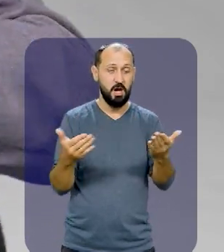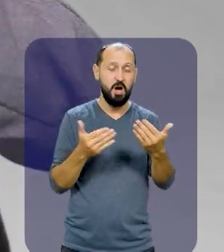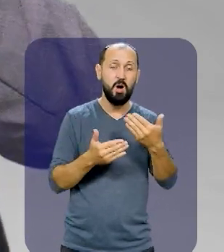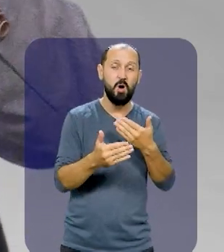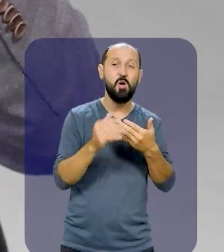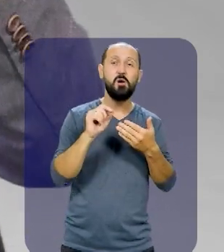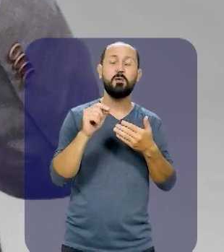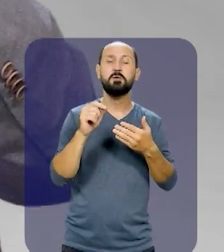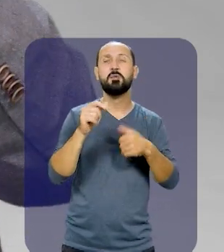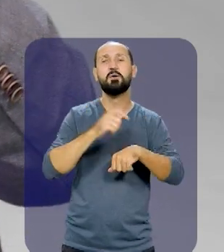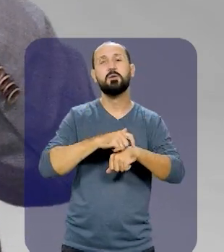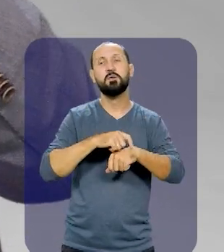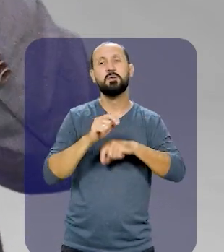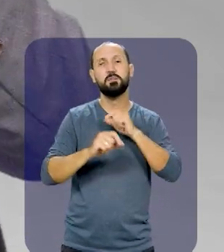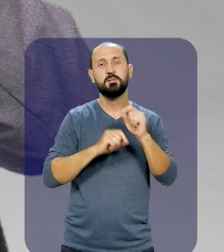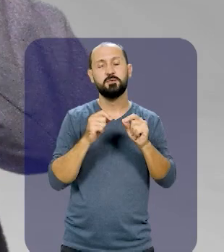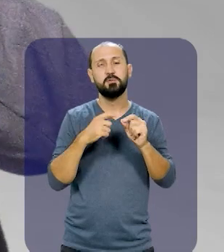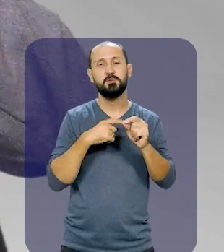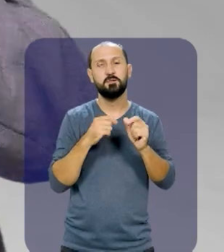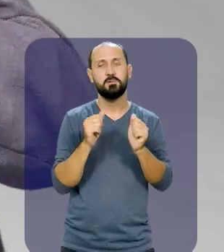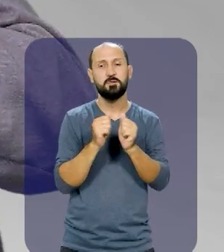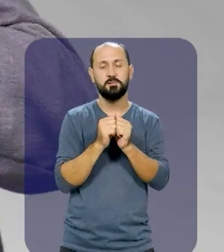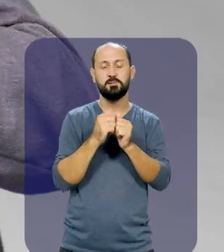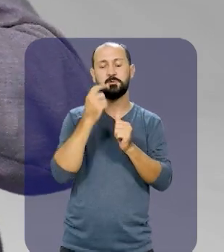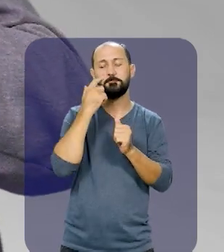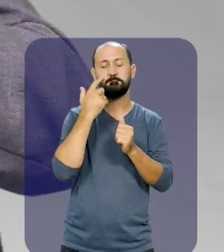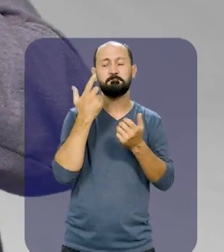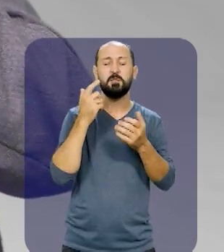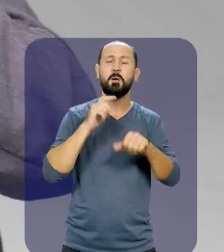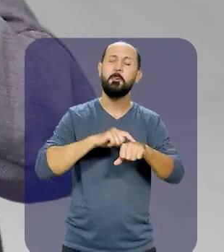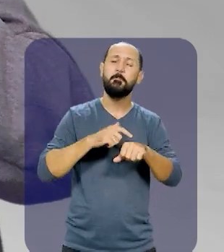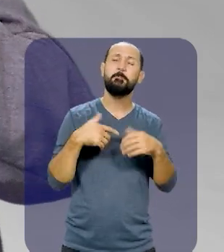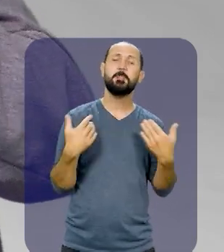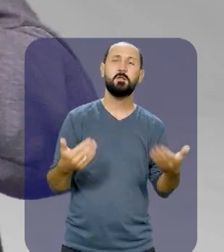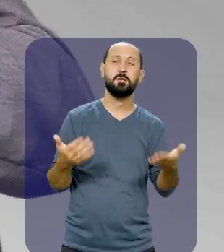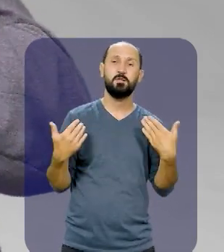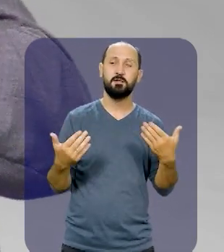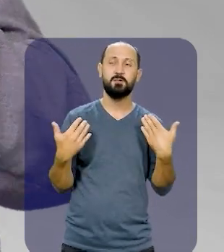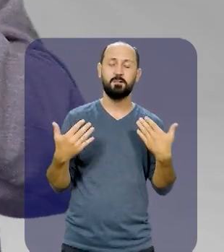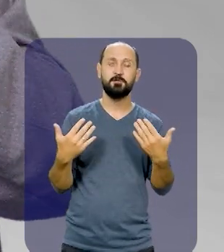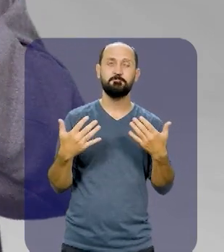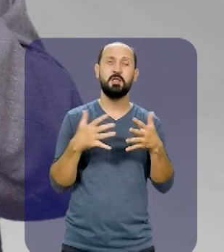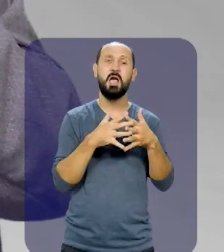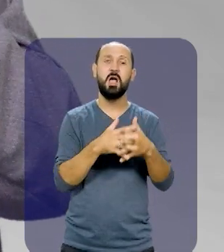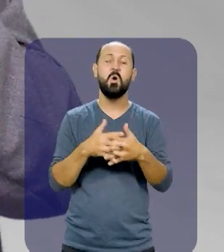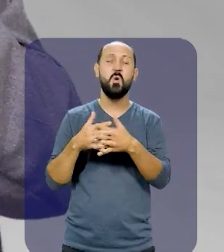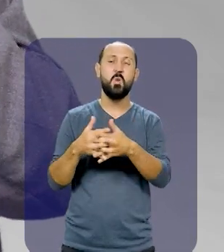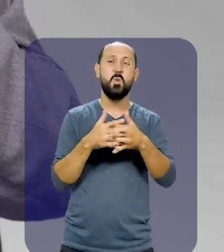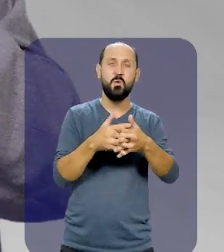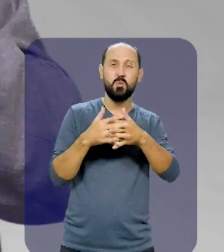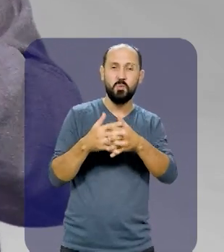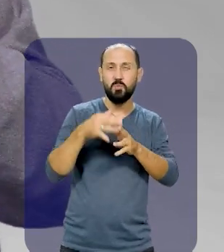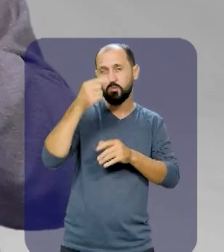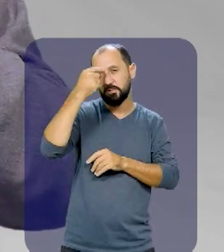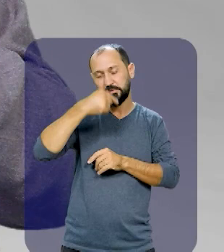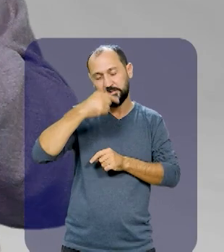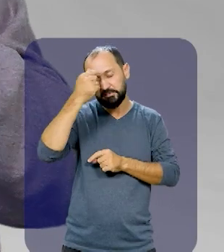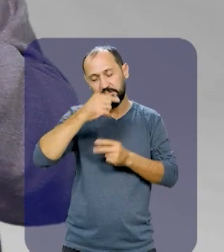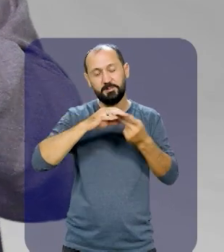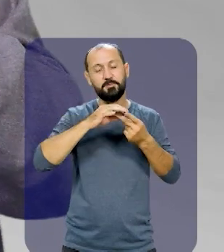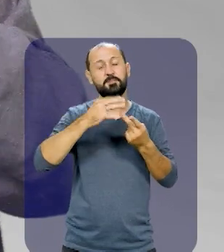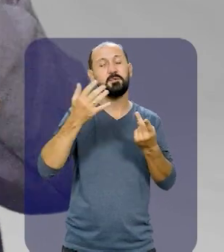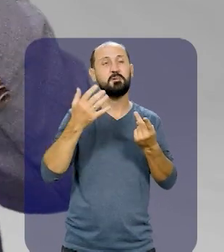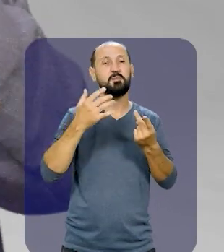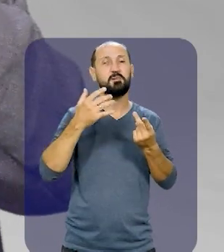agora, quando você tem a Covid, é um quadro leve, que se confunde inclusive com gripes e